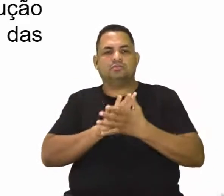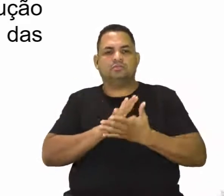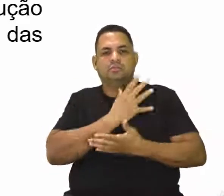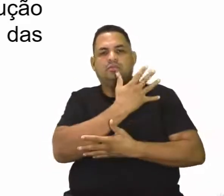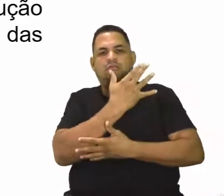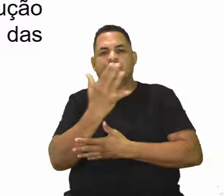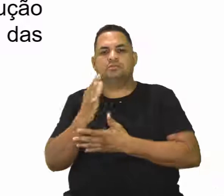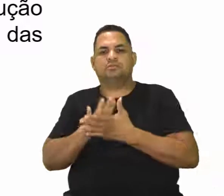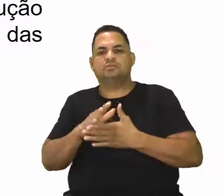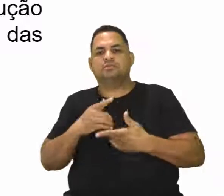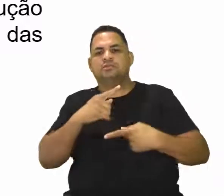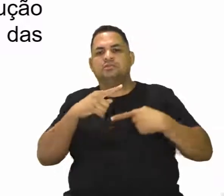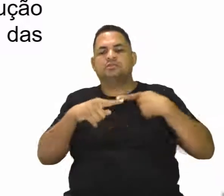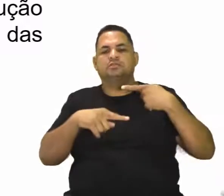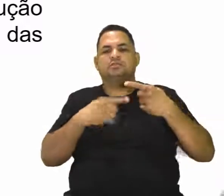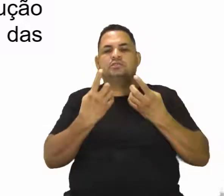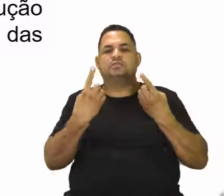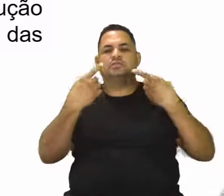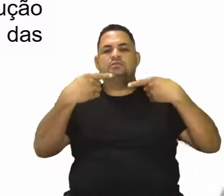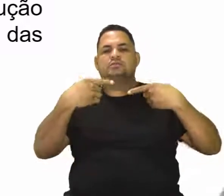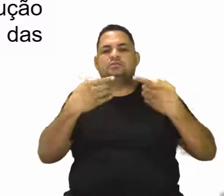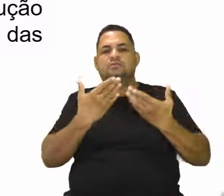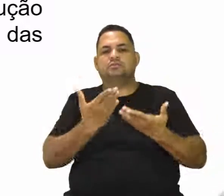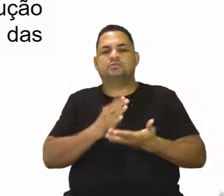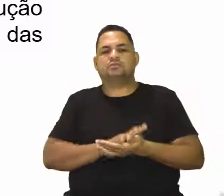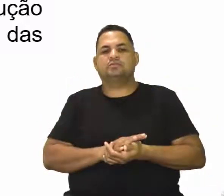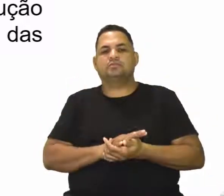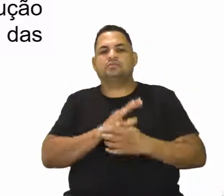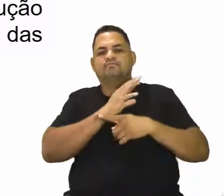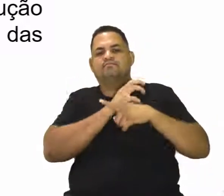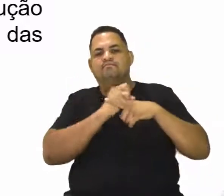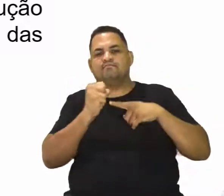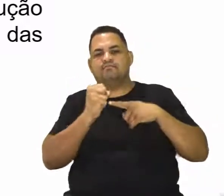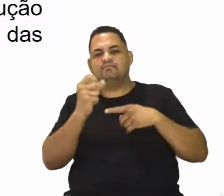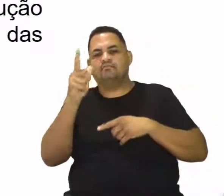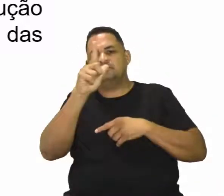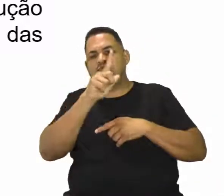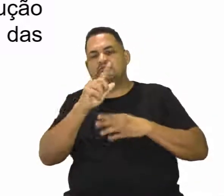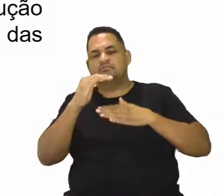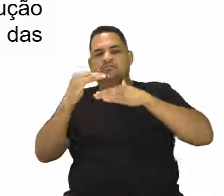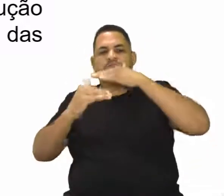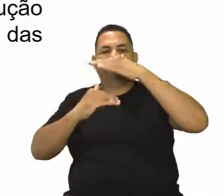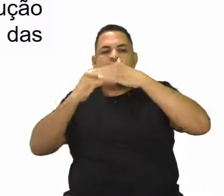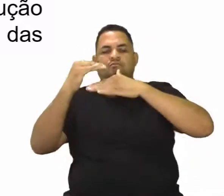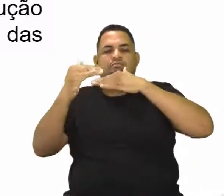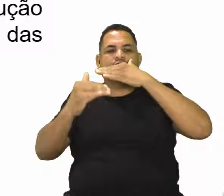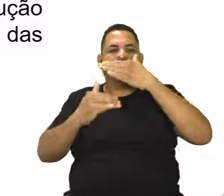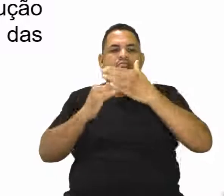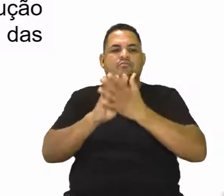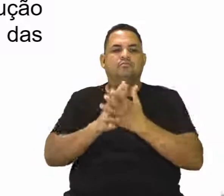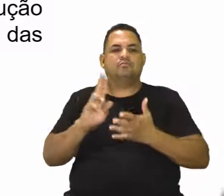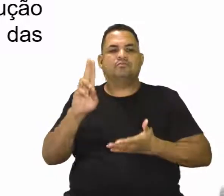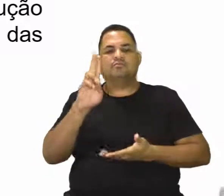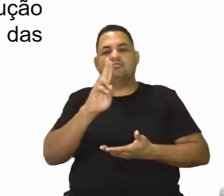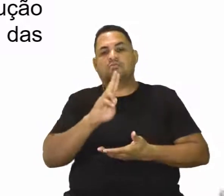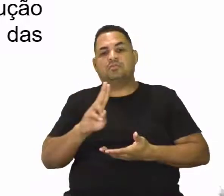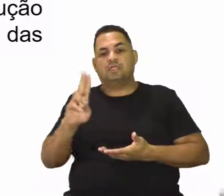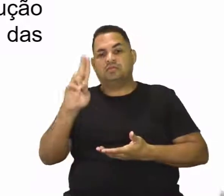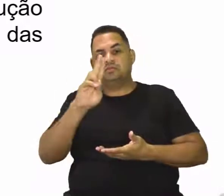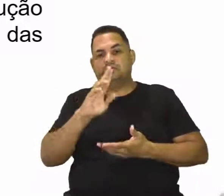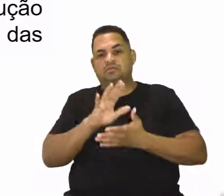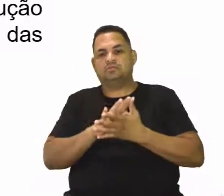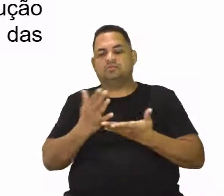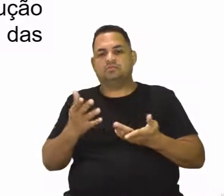perpassa por uma série de desafios, principalmente tais como vencer a lógica do desenvolvimento